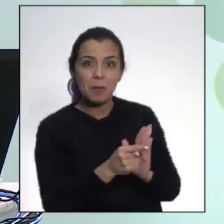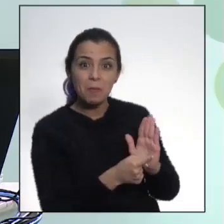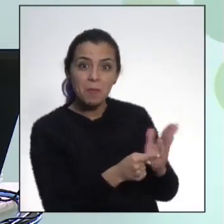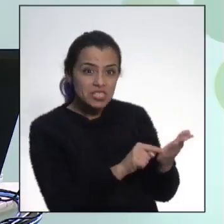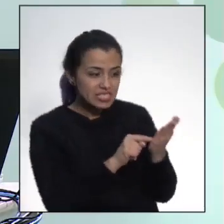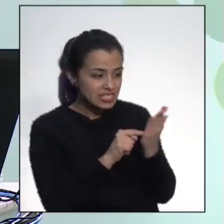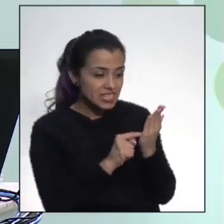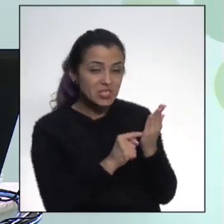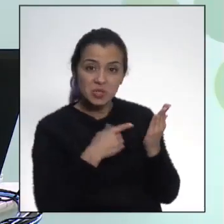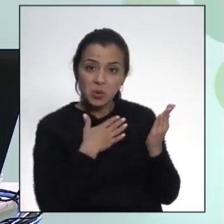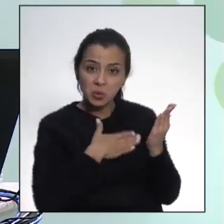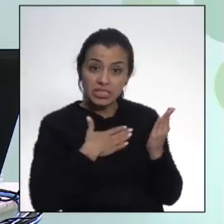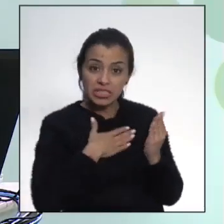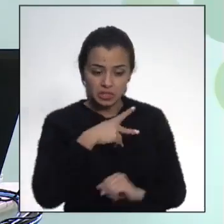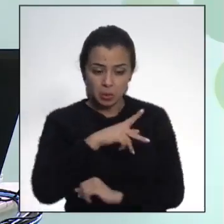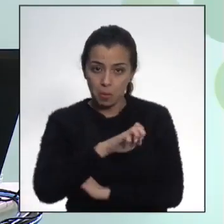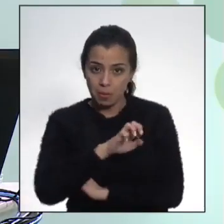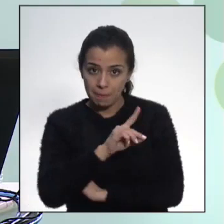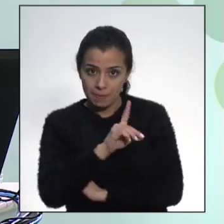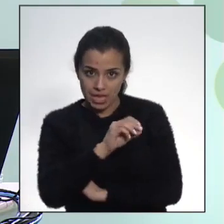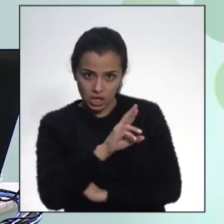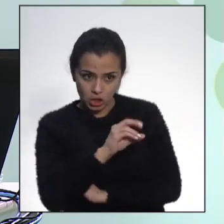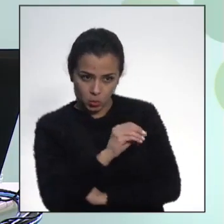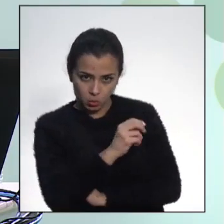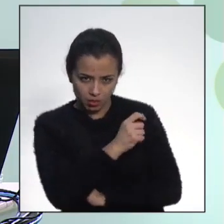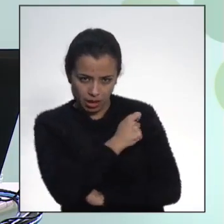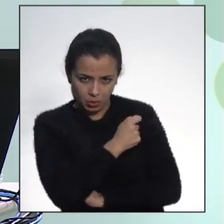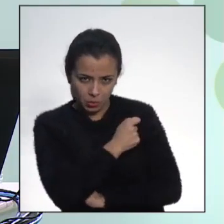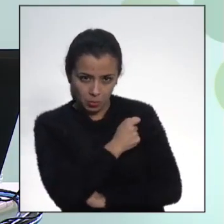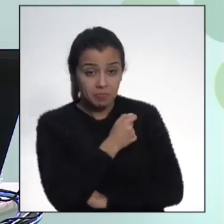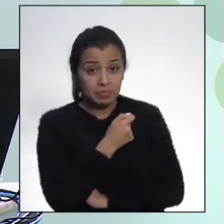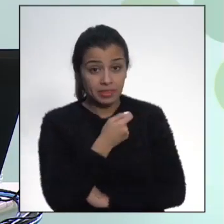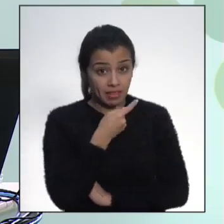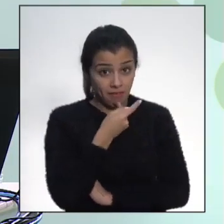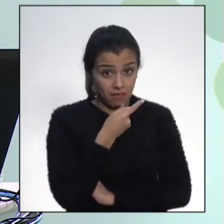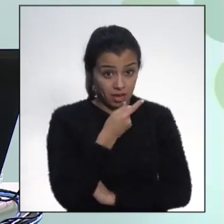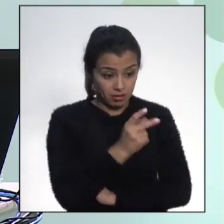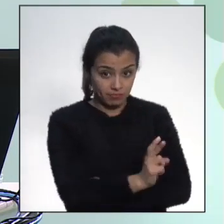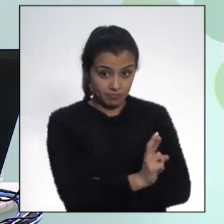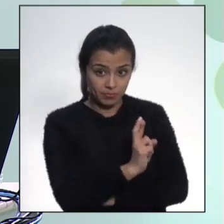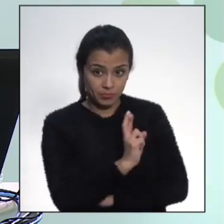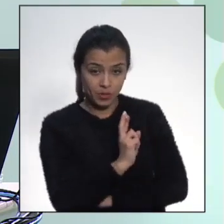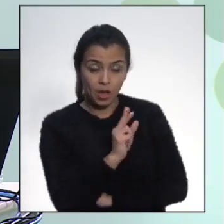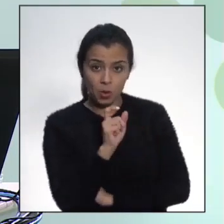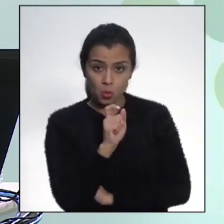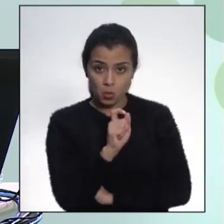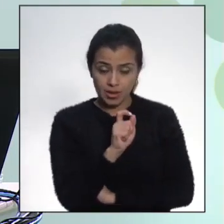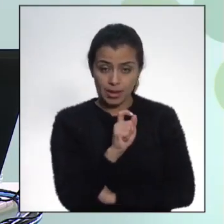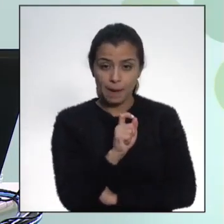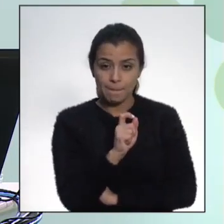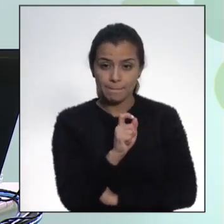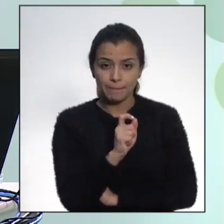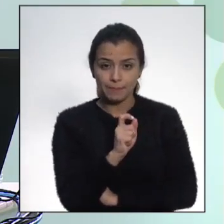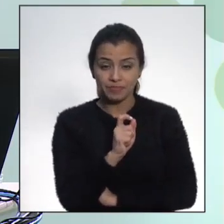viu? Aqui, ó, o Pedro, ele fala, né, aqui na resposta que a